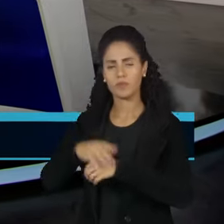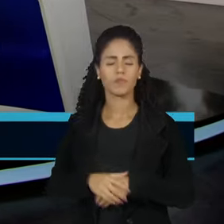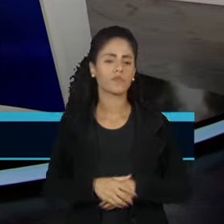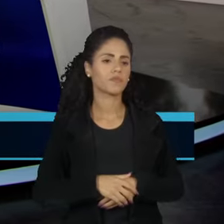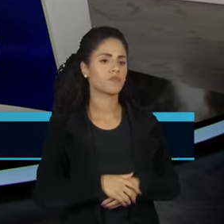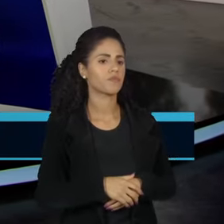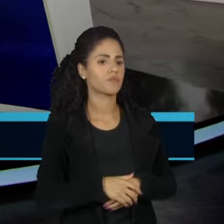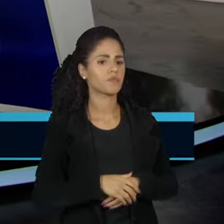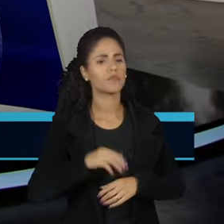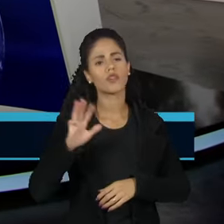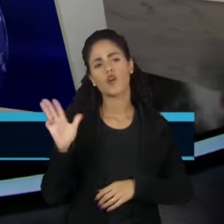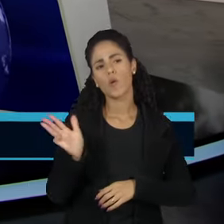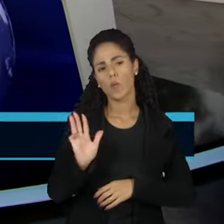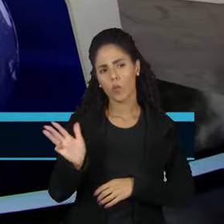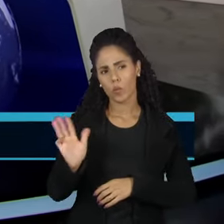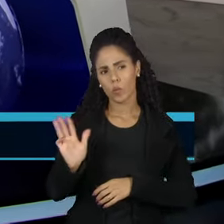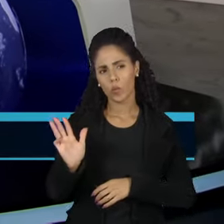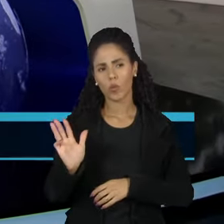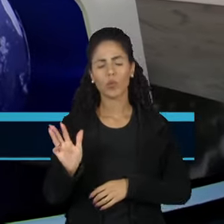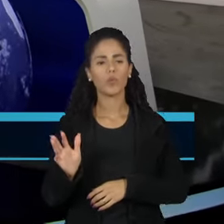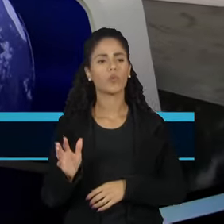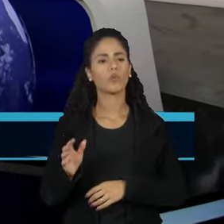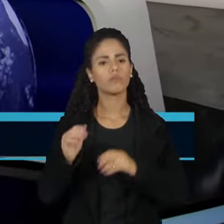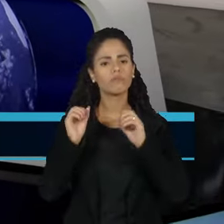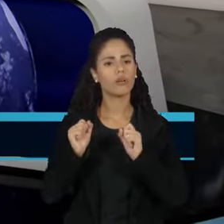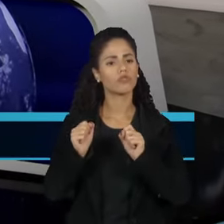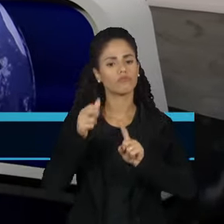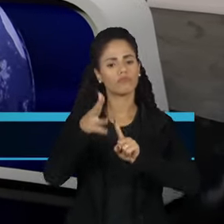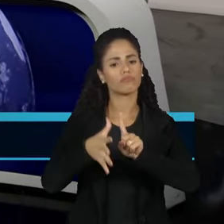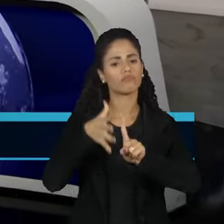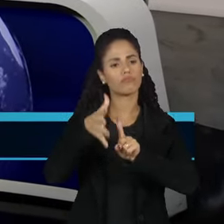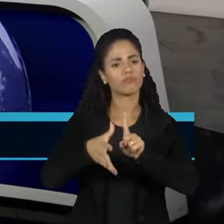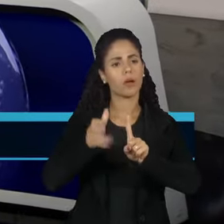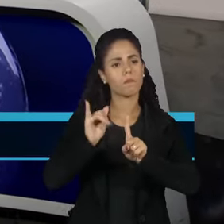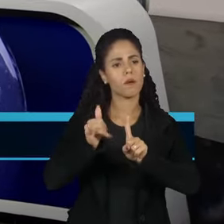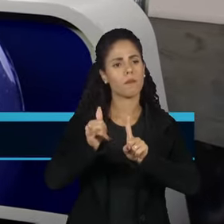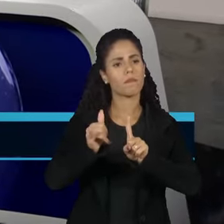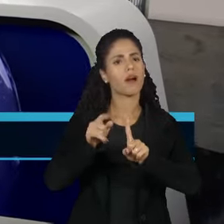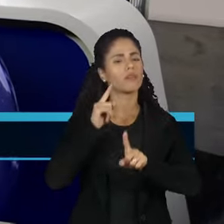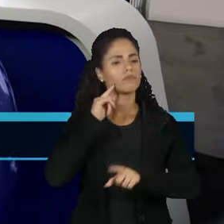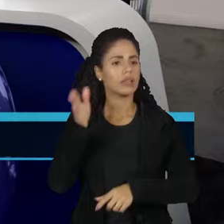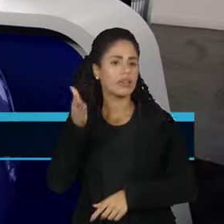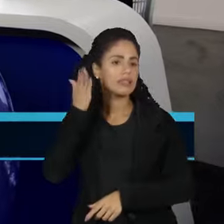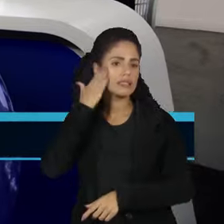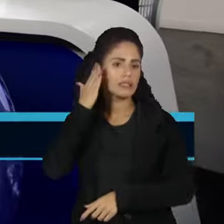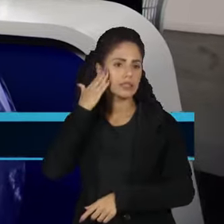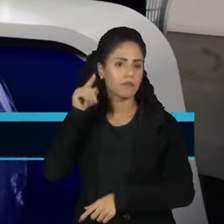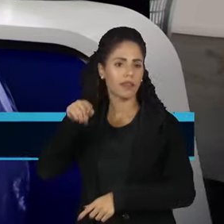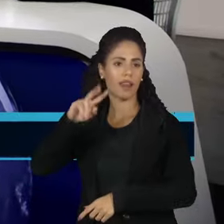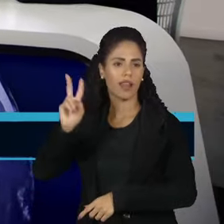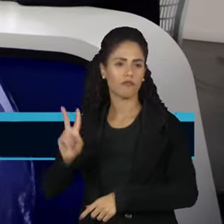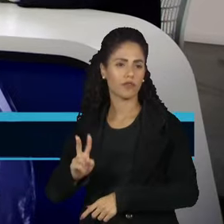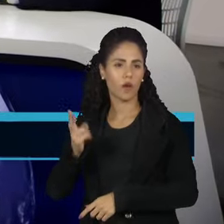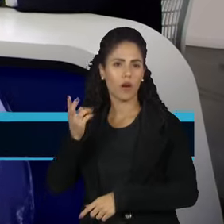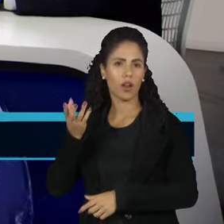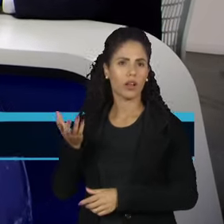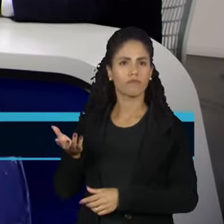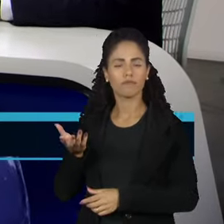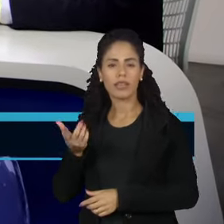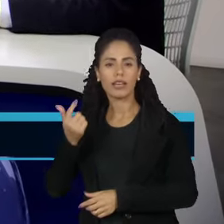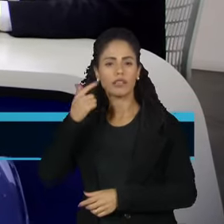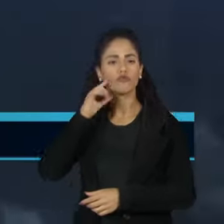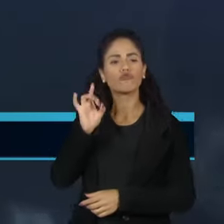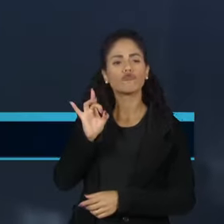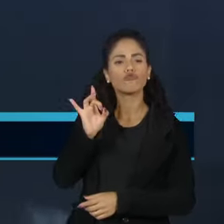que Lula pode ter feito um jogo de cena desde o início? Ele já não sabia que não haveria eleição na Venezuela, e sim uma